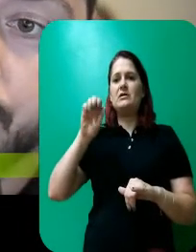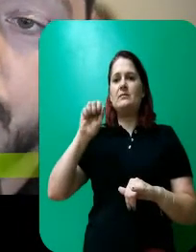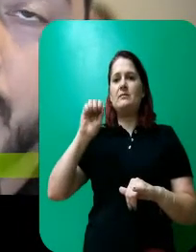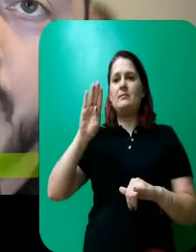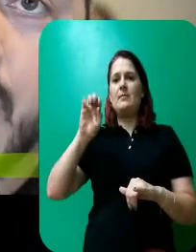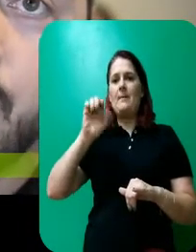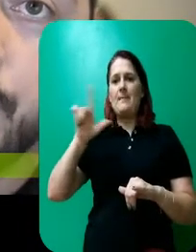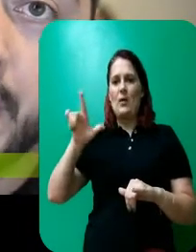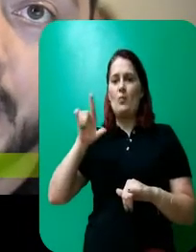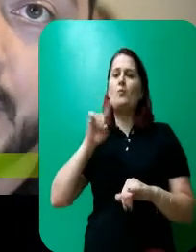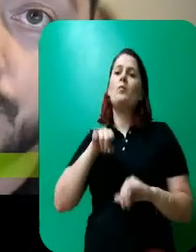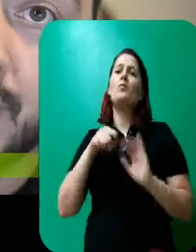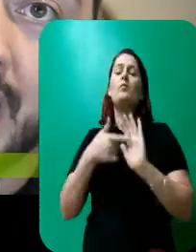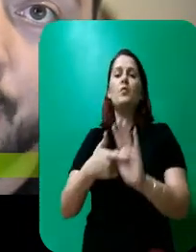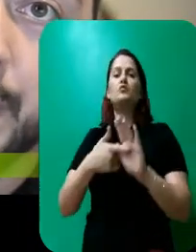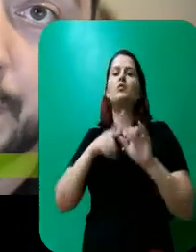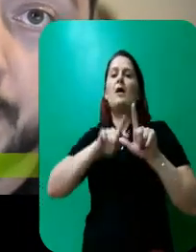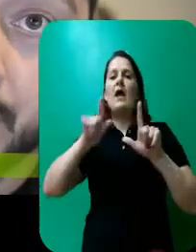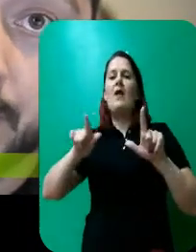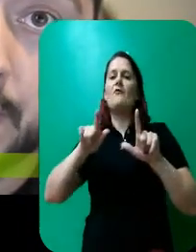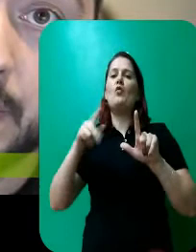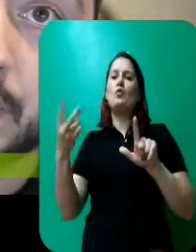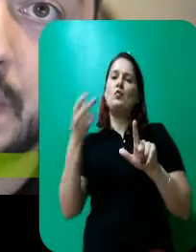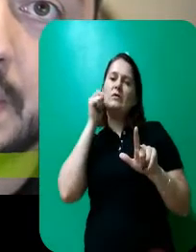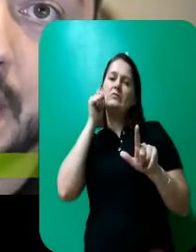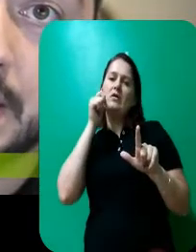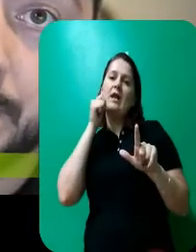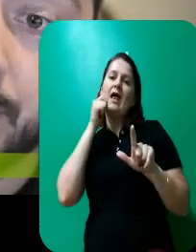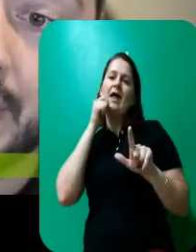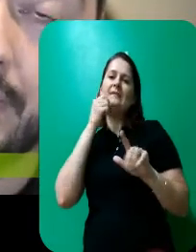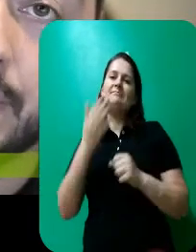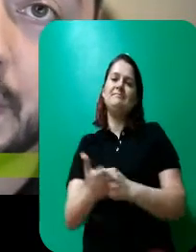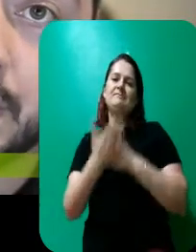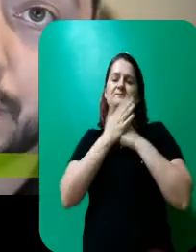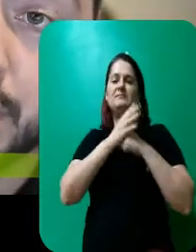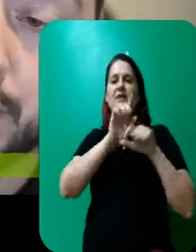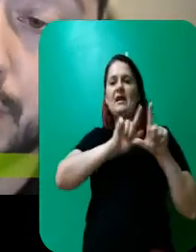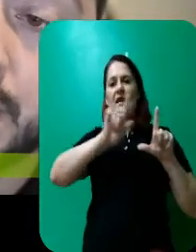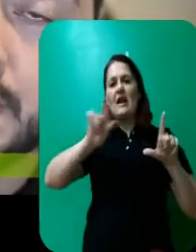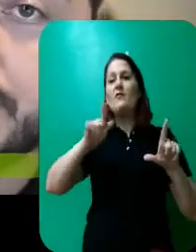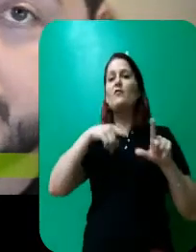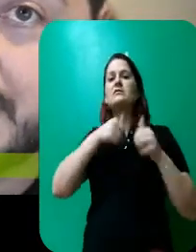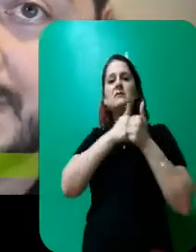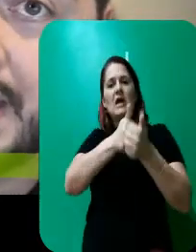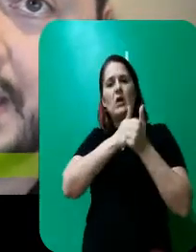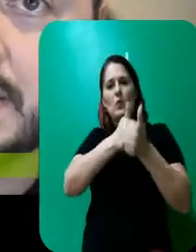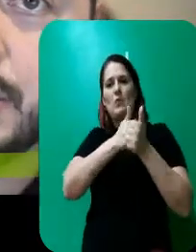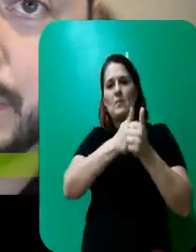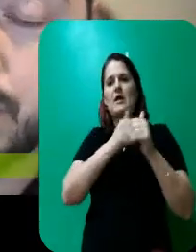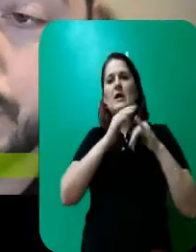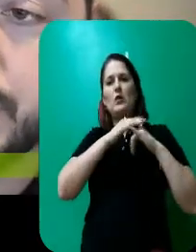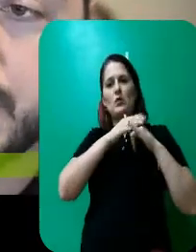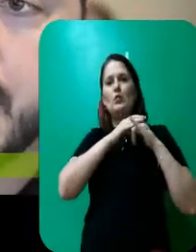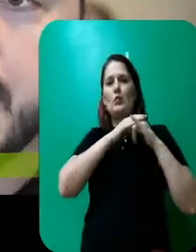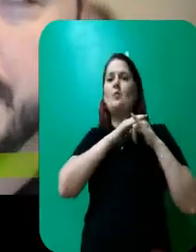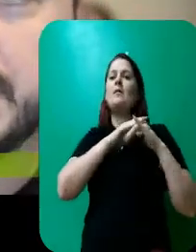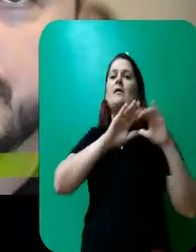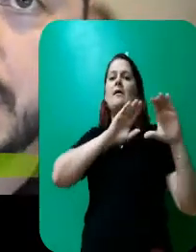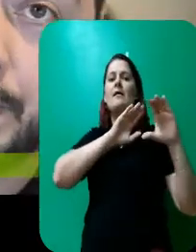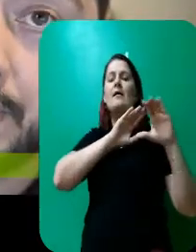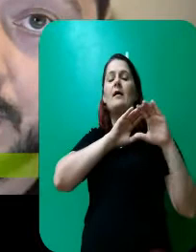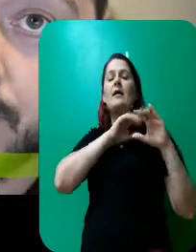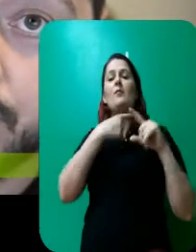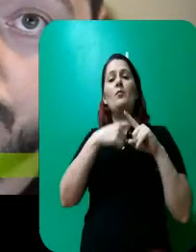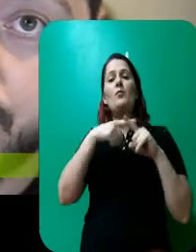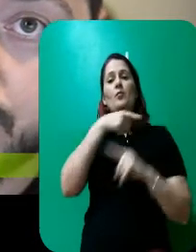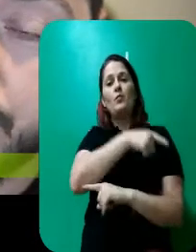episódio anterior. Acompanhem elas no canal Peixe Babel, se vocês quiserem saber o que deve acontecer nos próximos dias e se vocês quiserem ter esse tipo de números. Mas isso